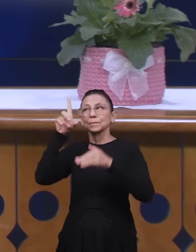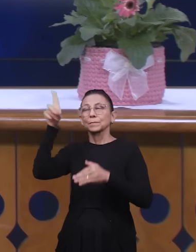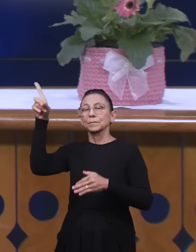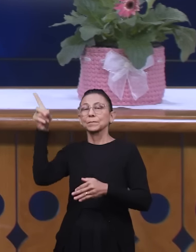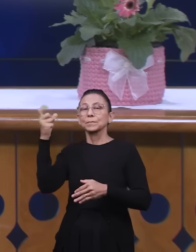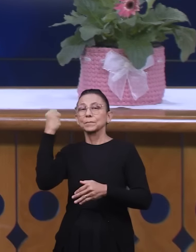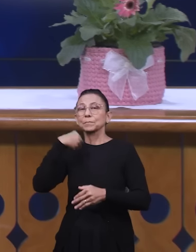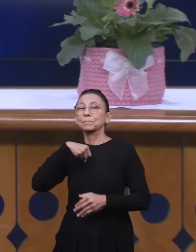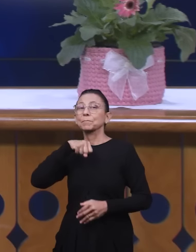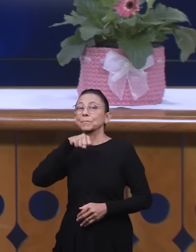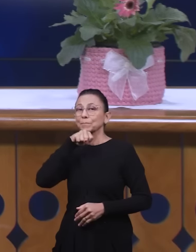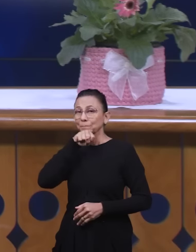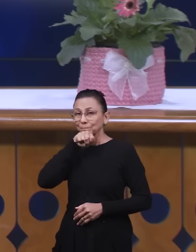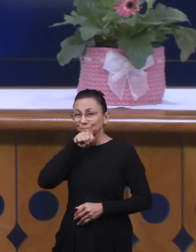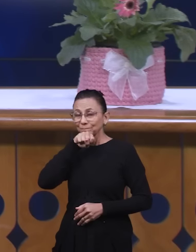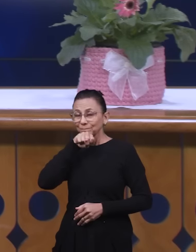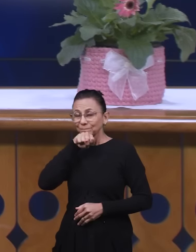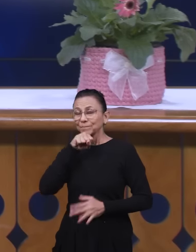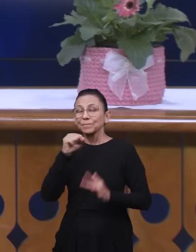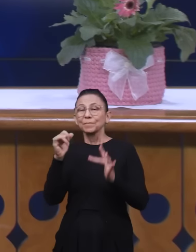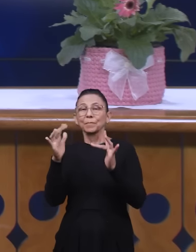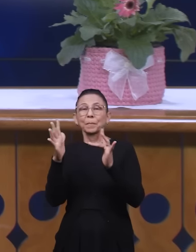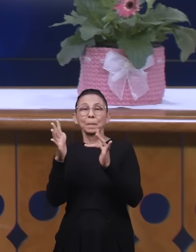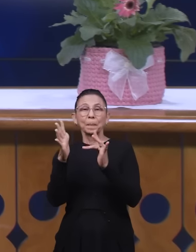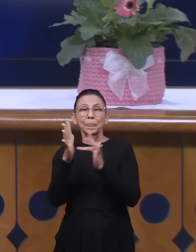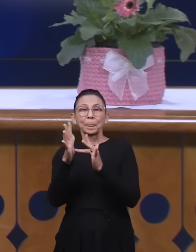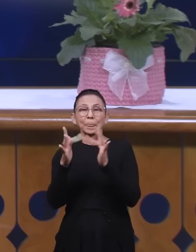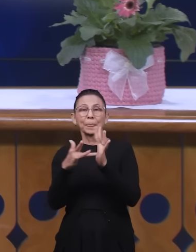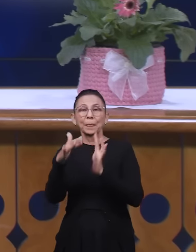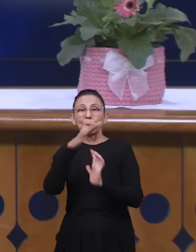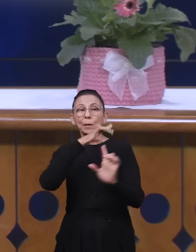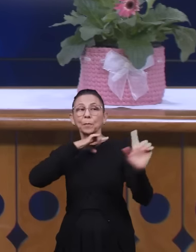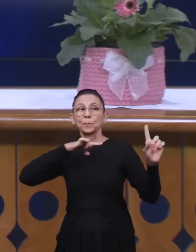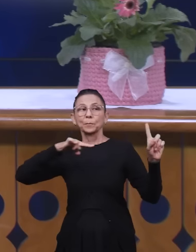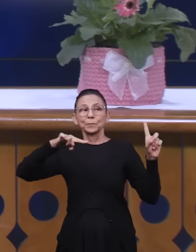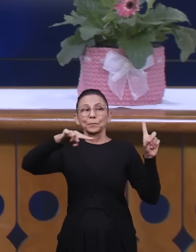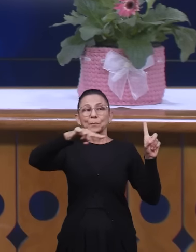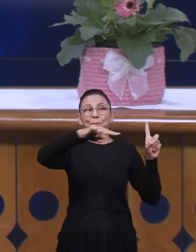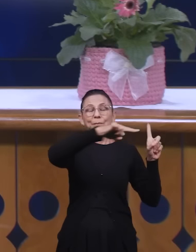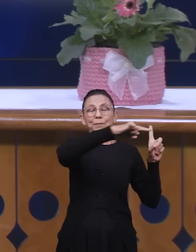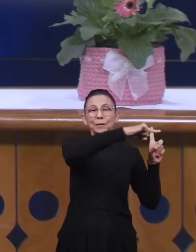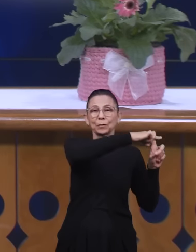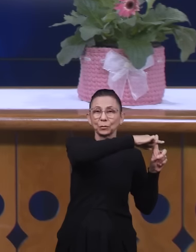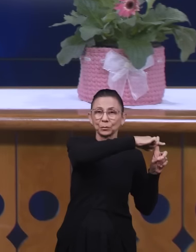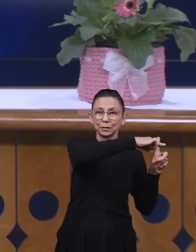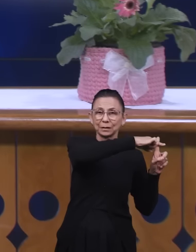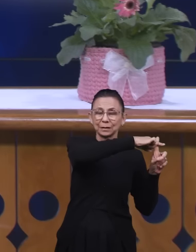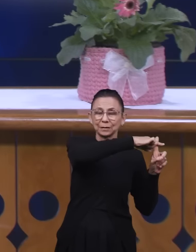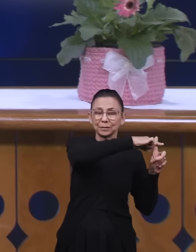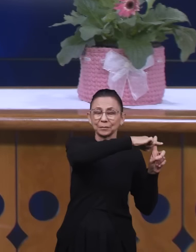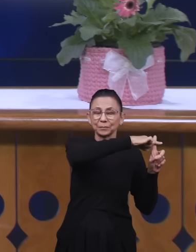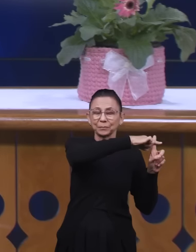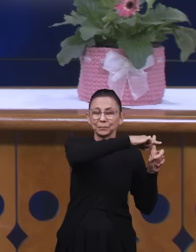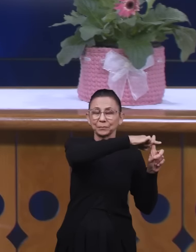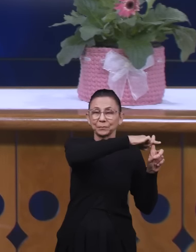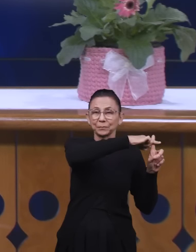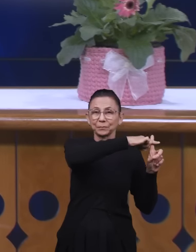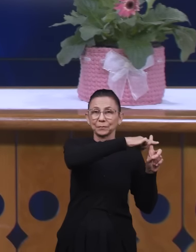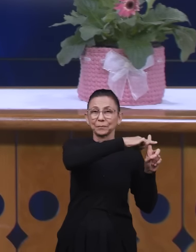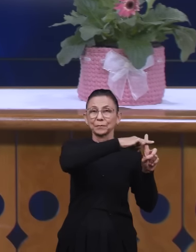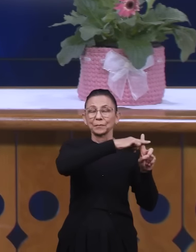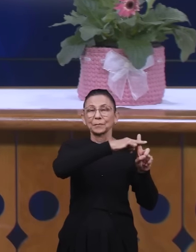cruz e o momento mais difícil foi quando o Pai, ele vira o rosto, ele